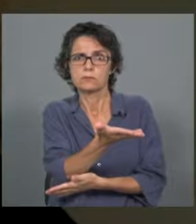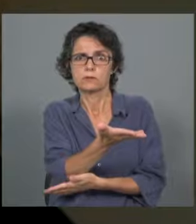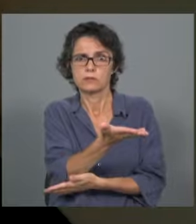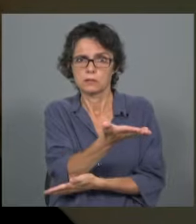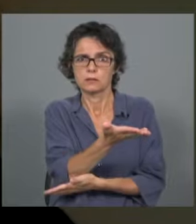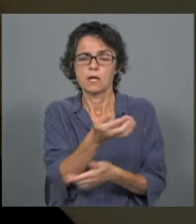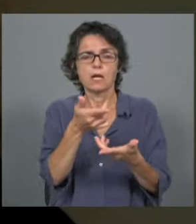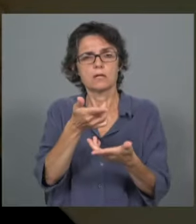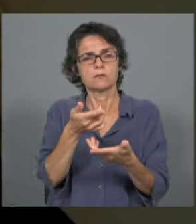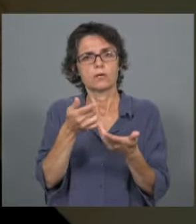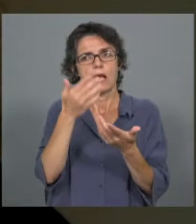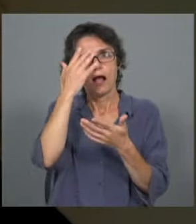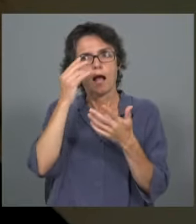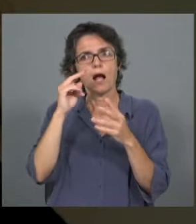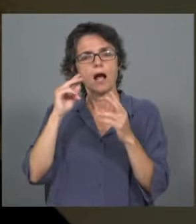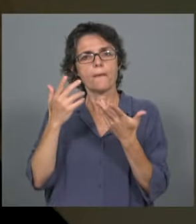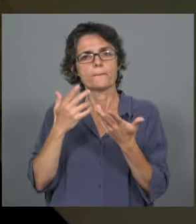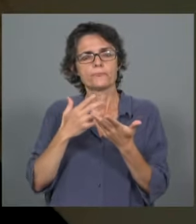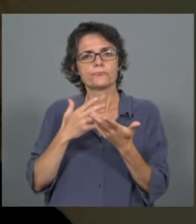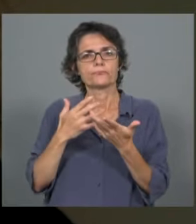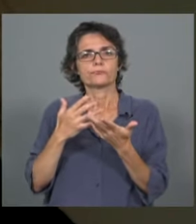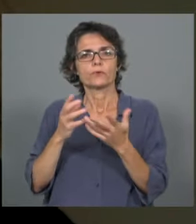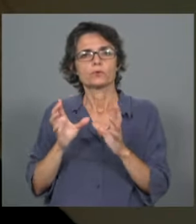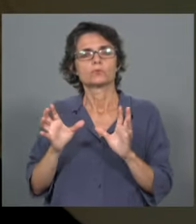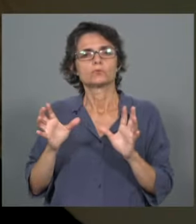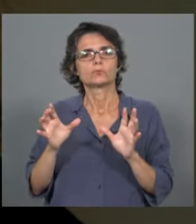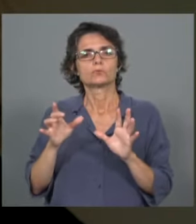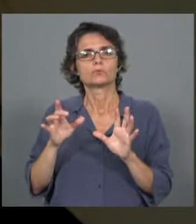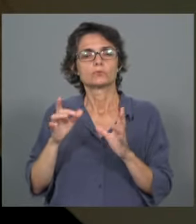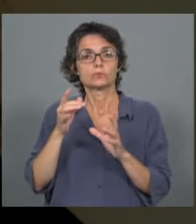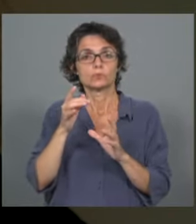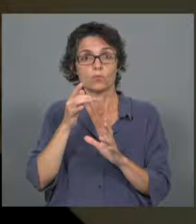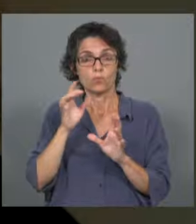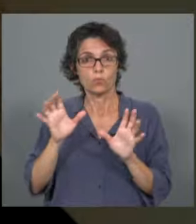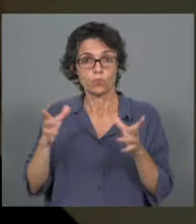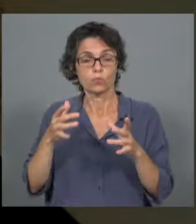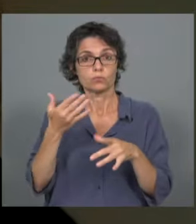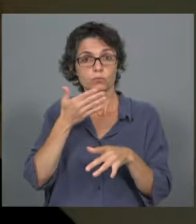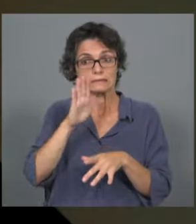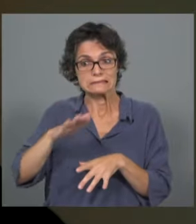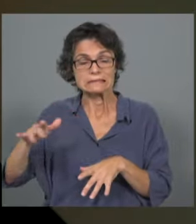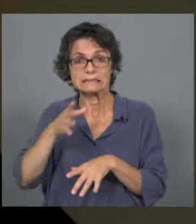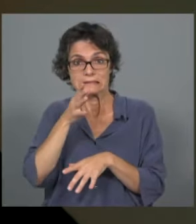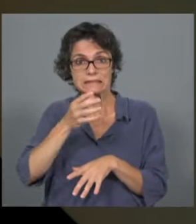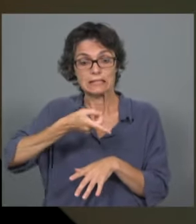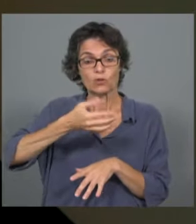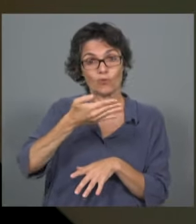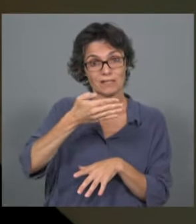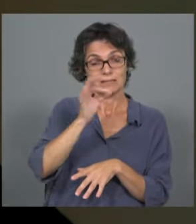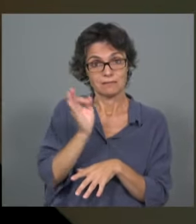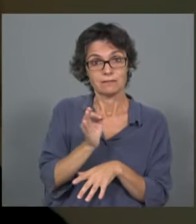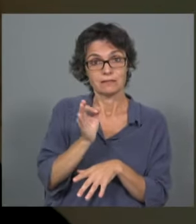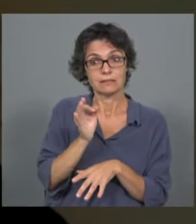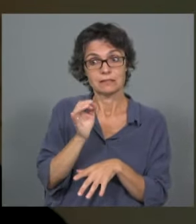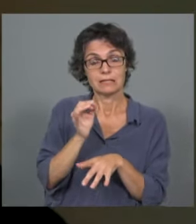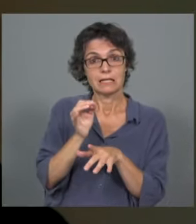há um consenso científico de 97% dos climatologistas dizem que as alterações climáticas são reais